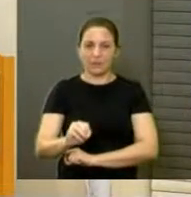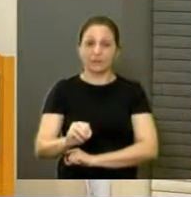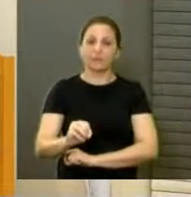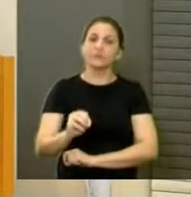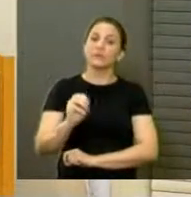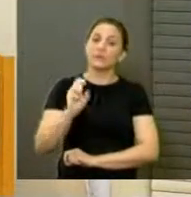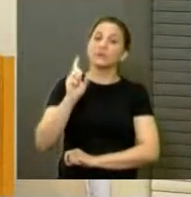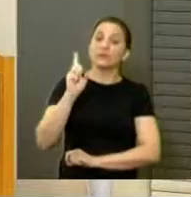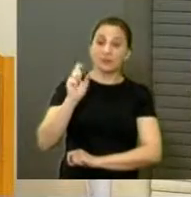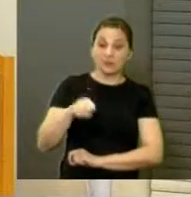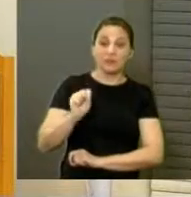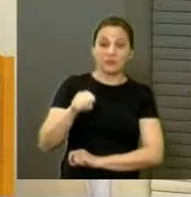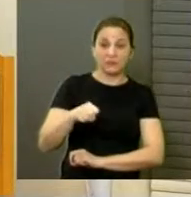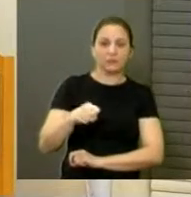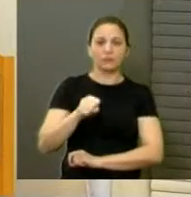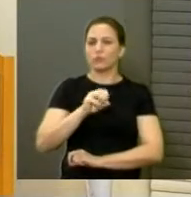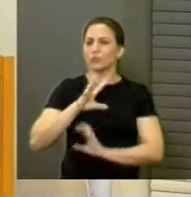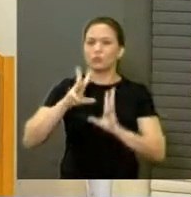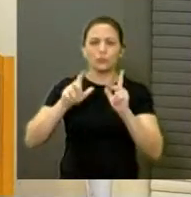É tudo prefeito.